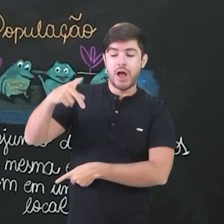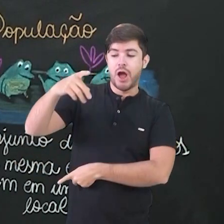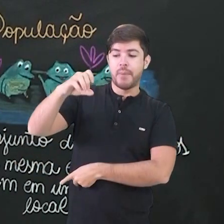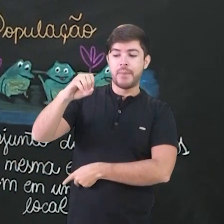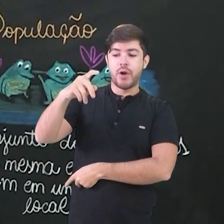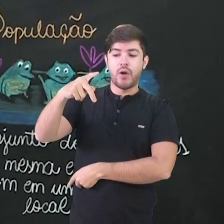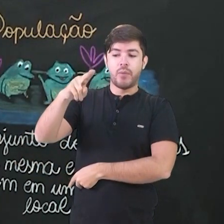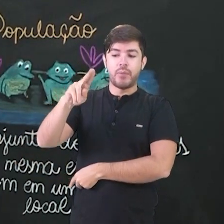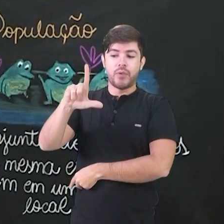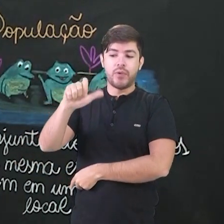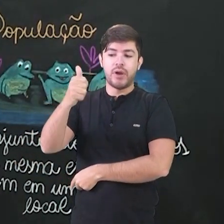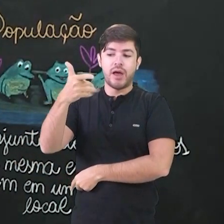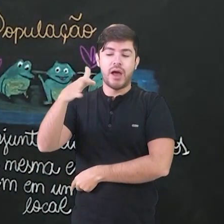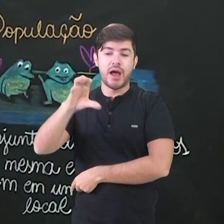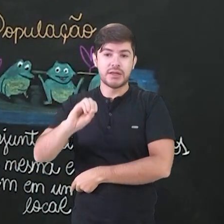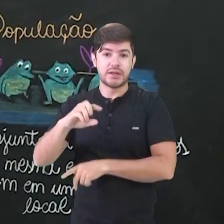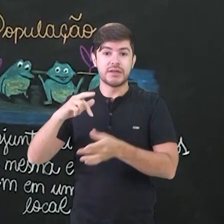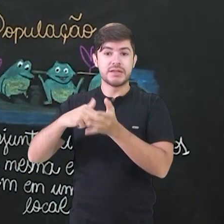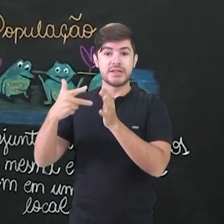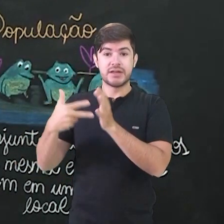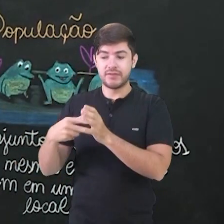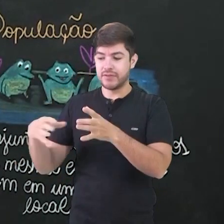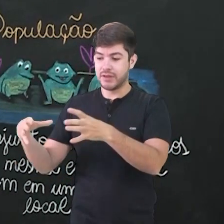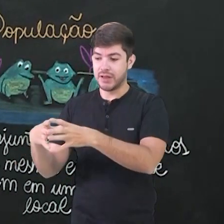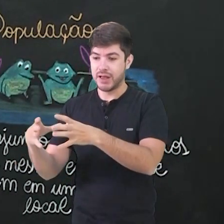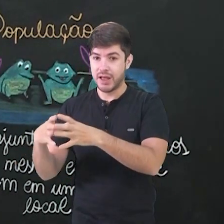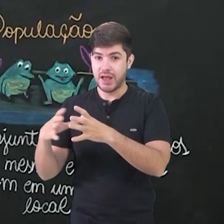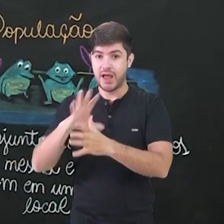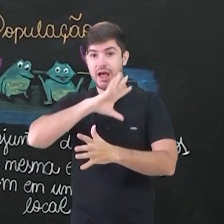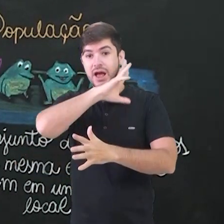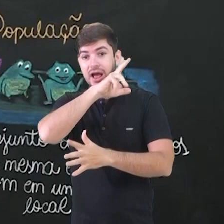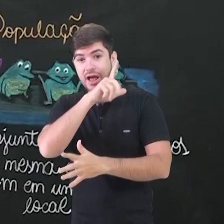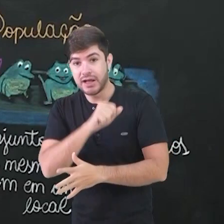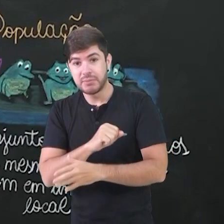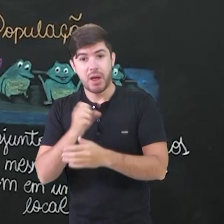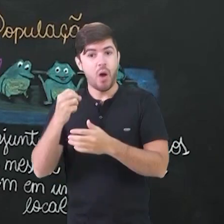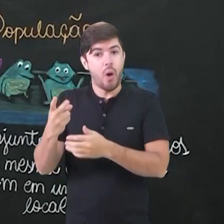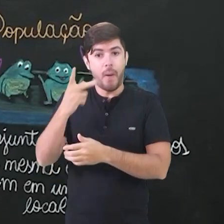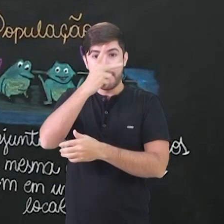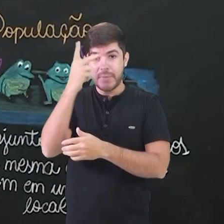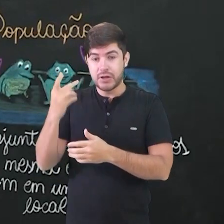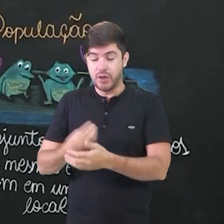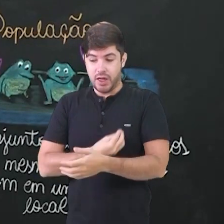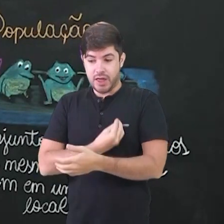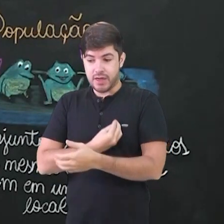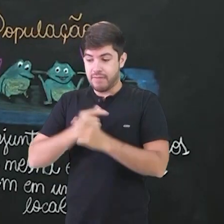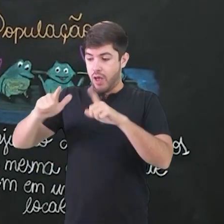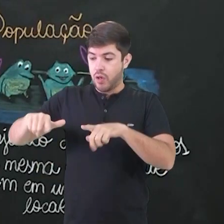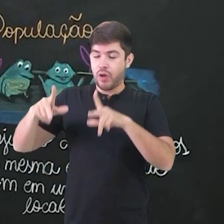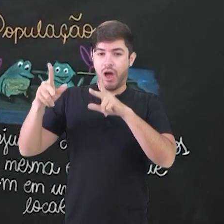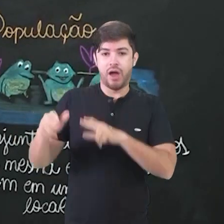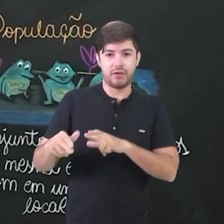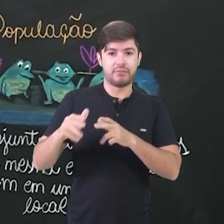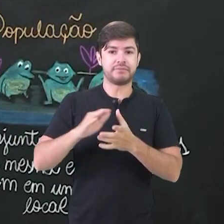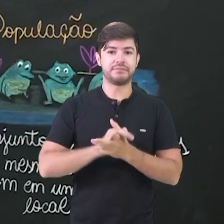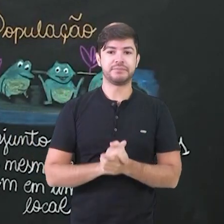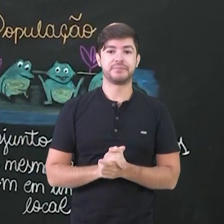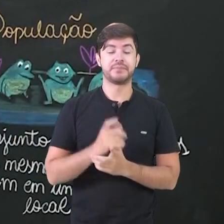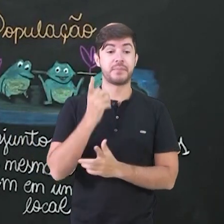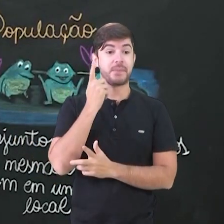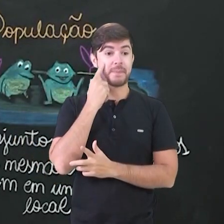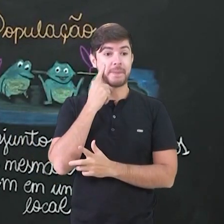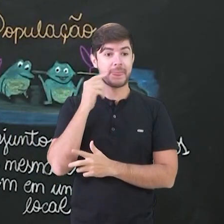uma população? População são seres da mesma espécie vivendo em um mesmo local. Show? Aqui você está